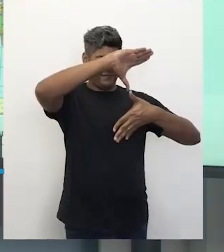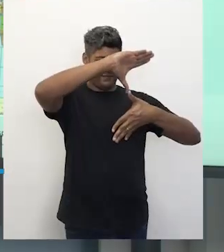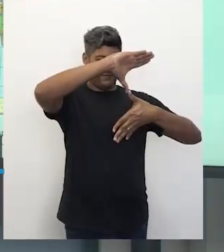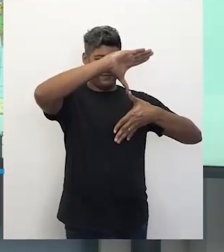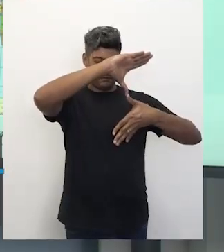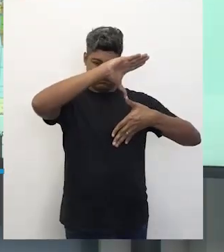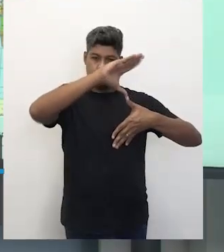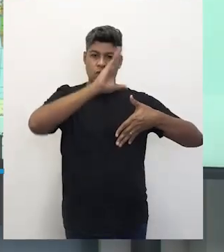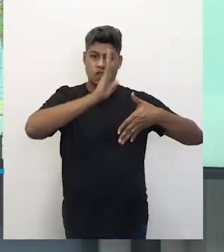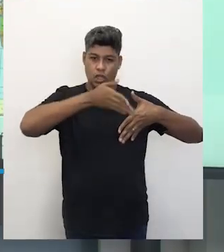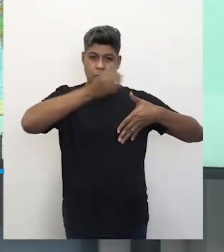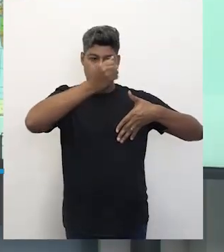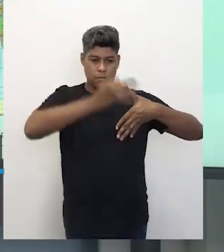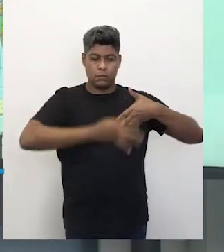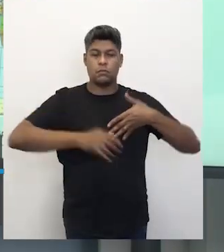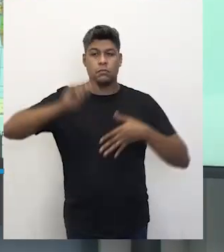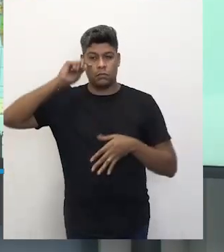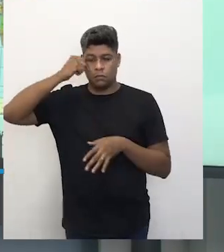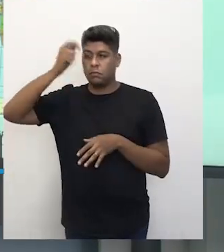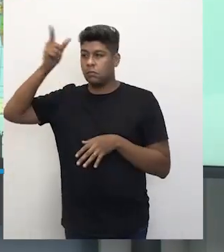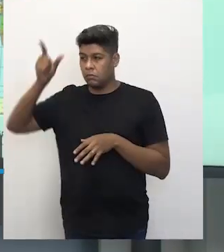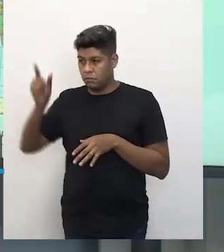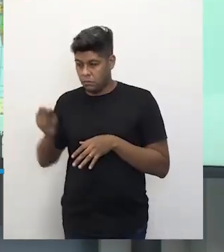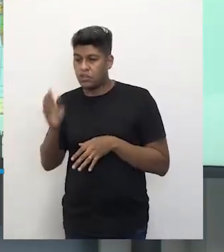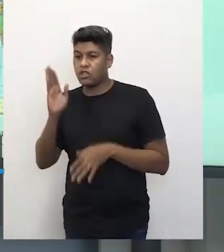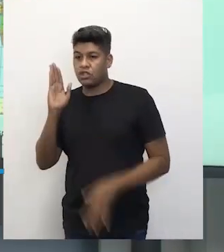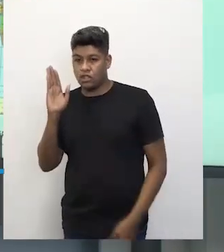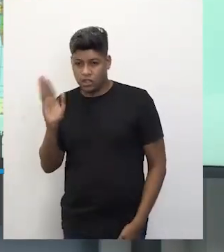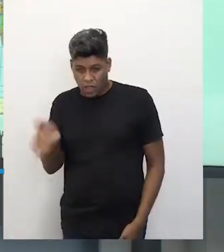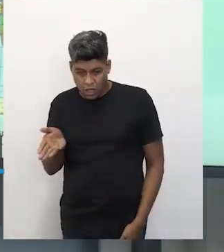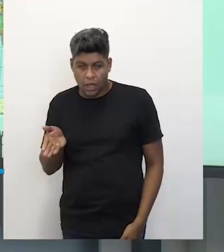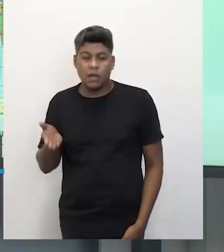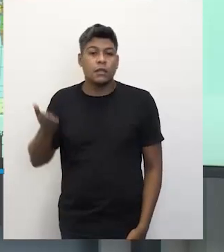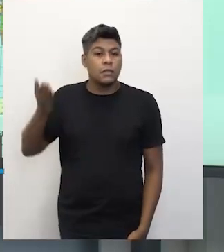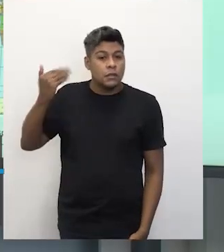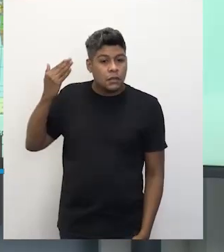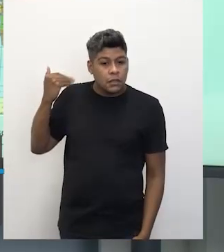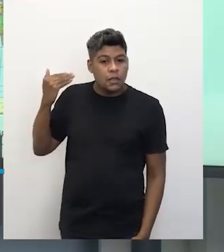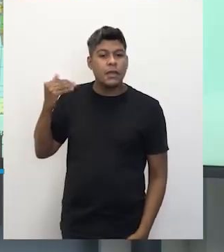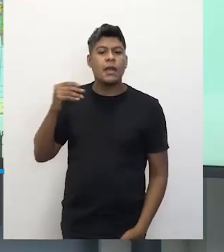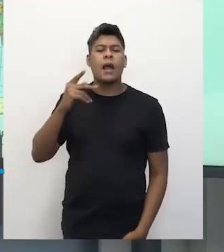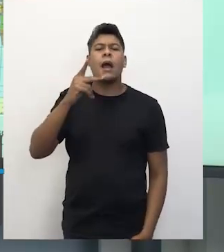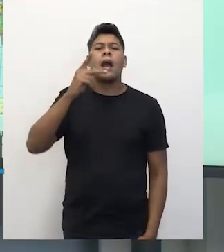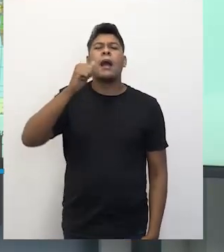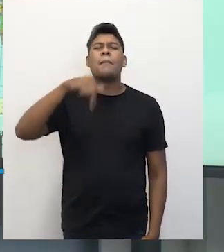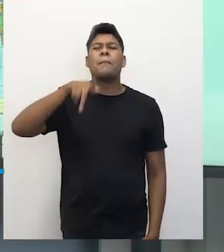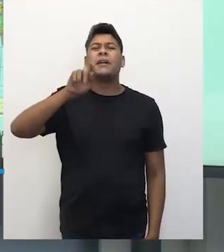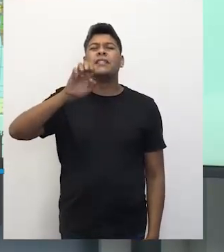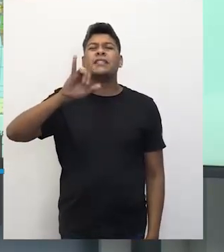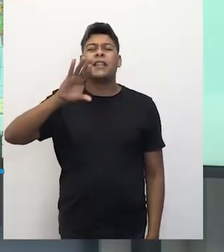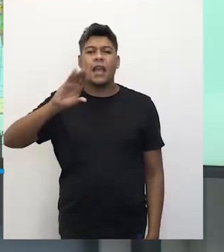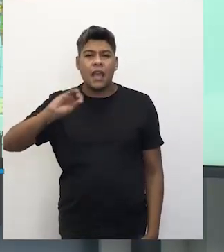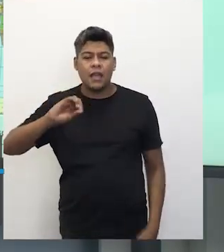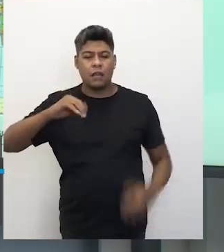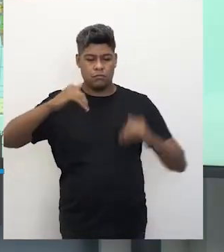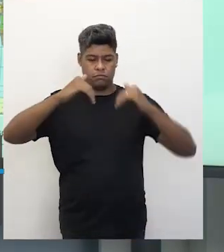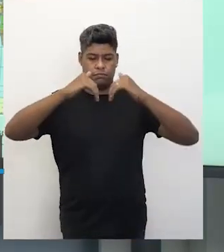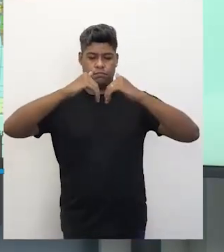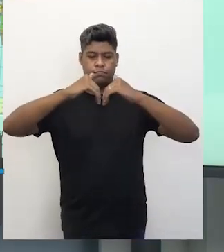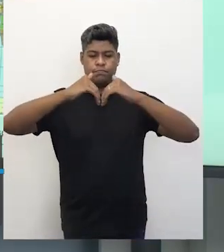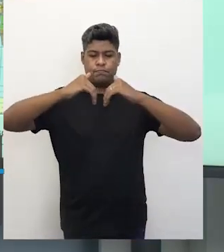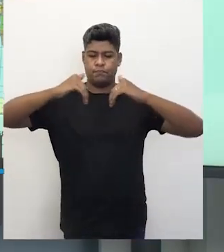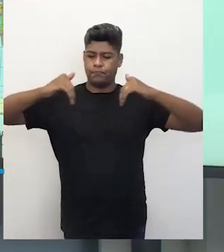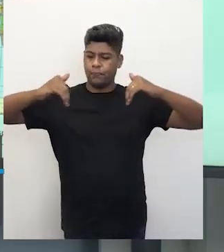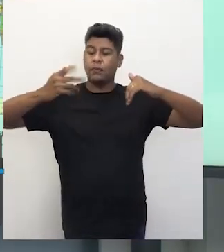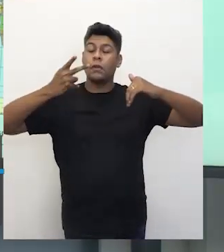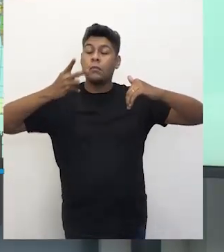né interessante né que na época lá né que tinha pangeia né com o deslocamento dos continentes a gente